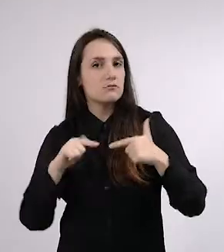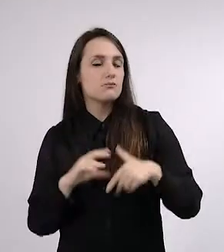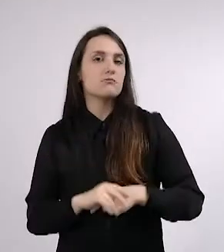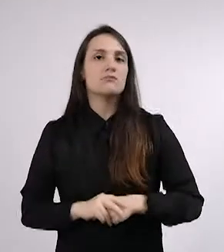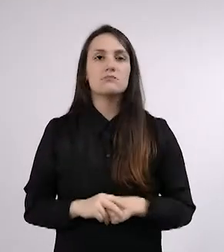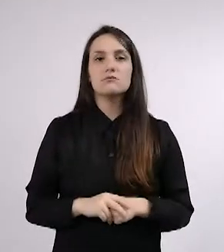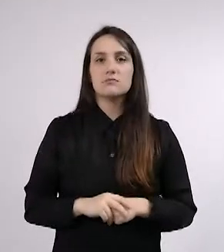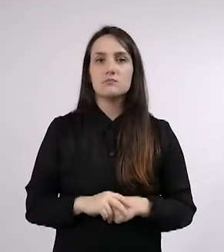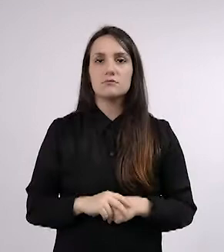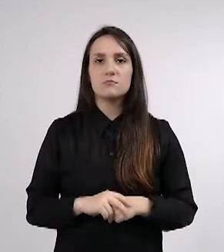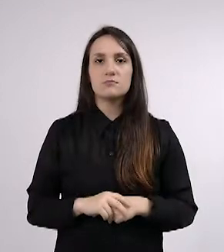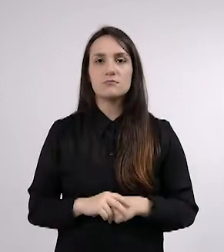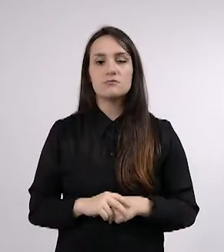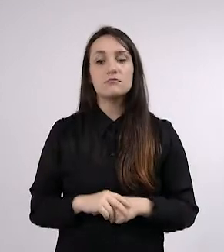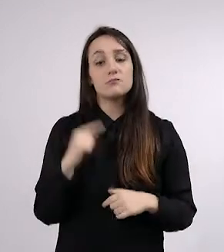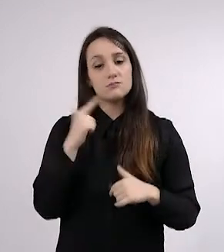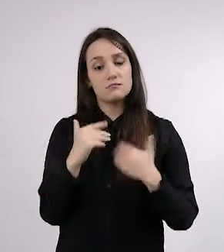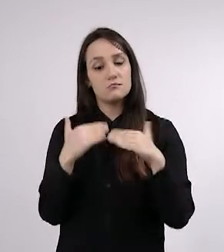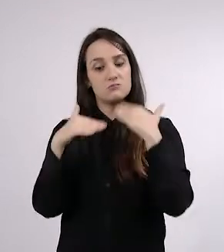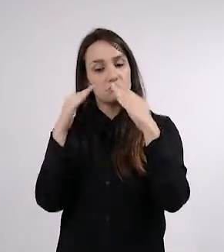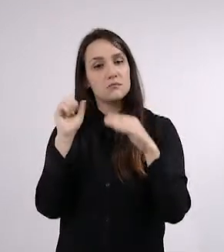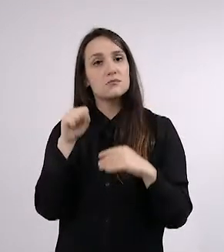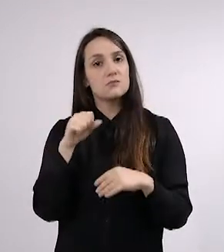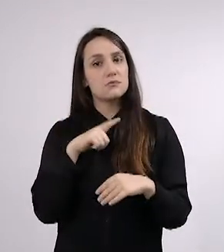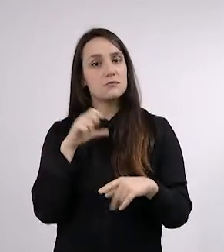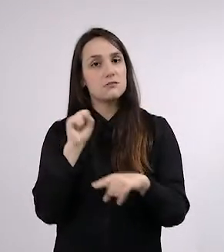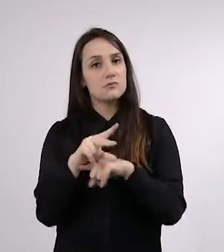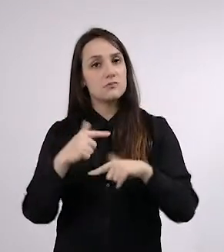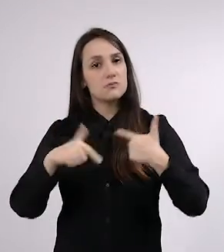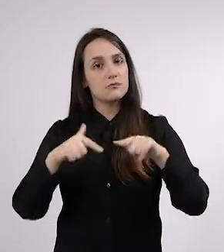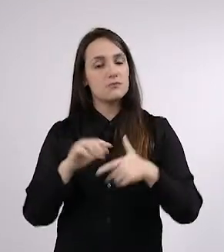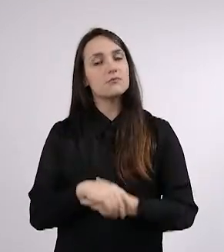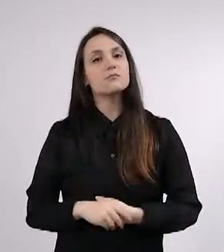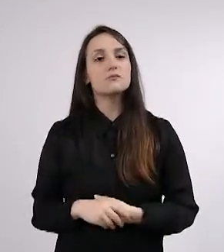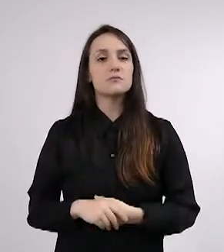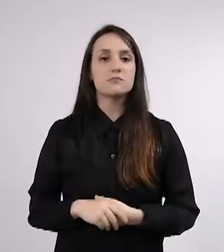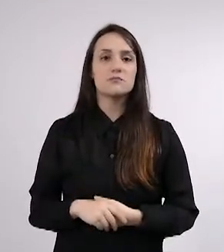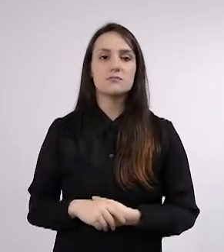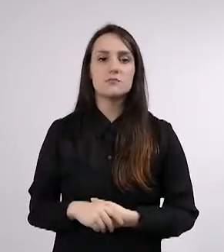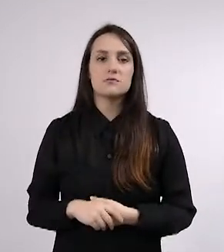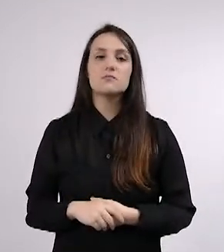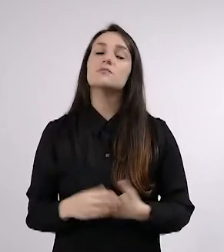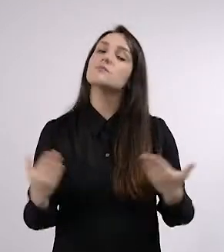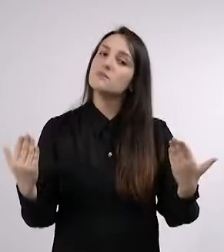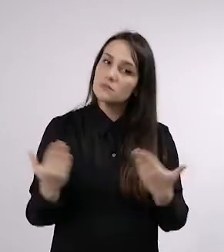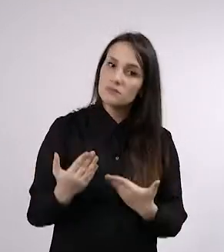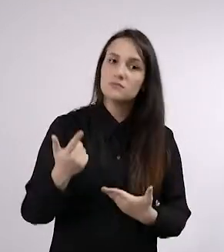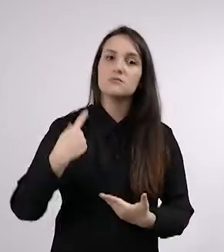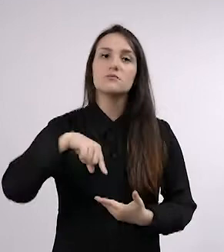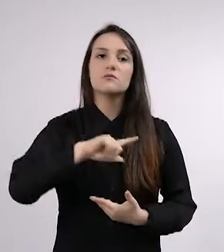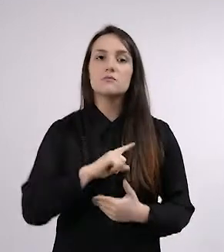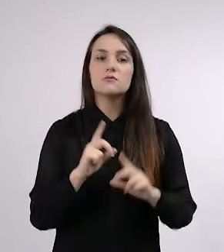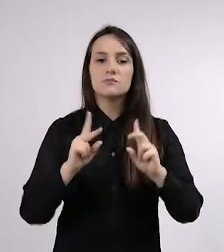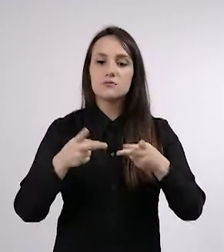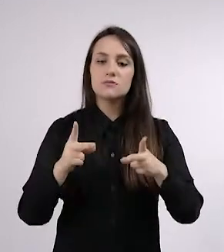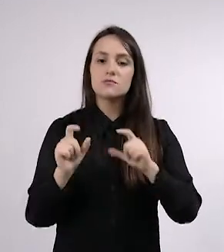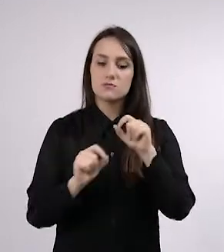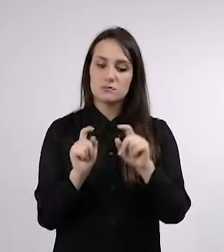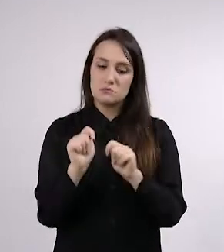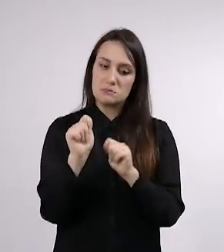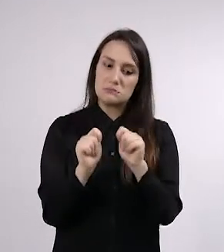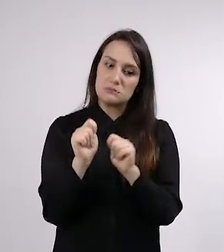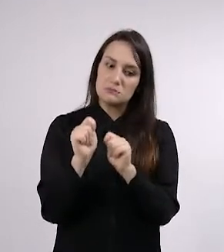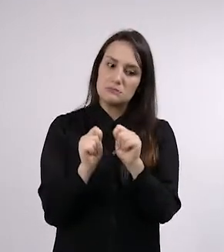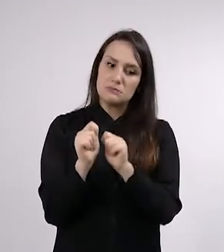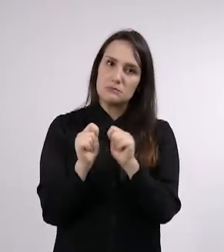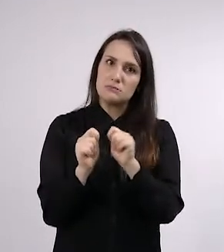ações, fazer com que o desenvolvimento aconteça e que haja a geração de emprego. E que nós continuamos com essa diretriz de diminuir o gasto